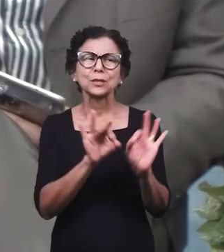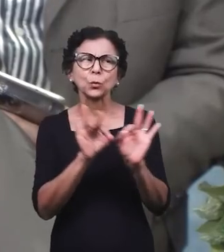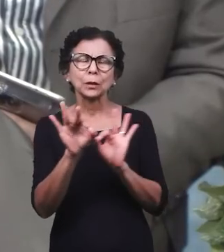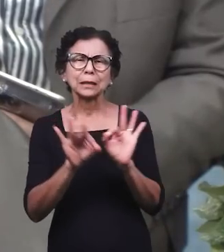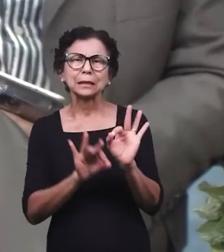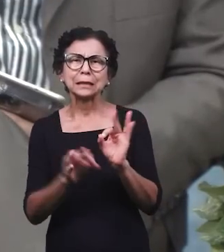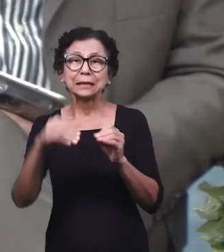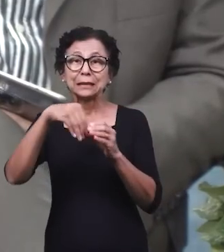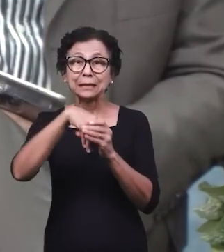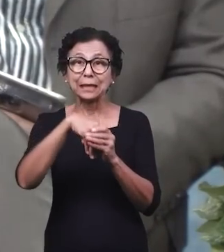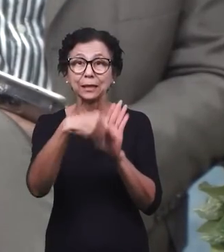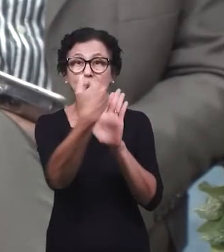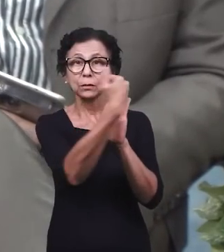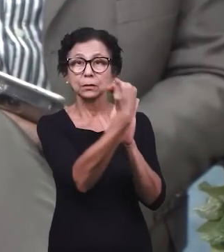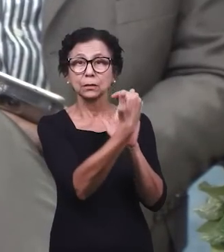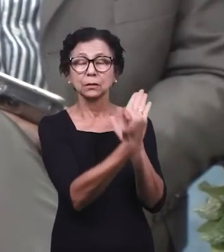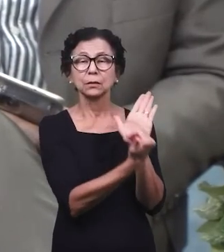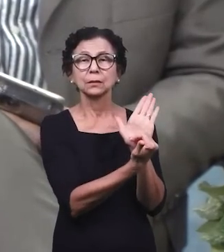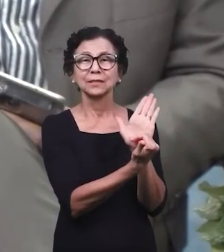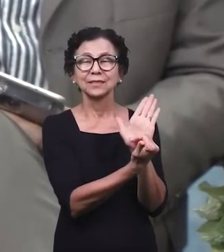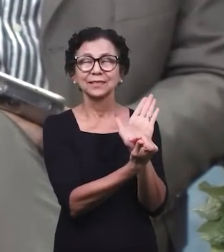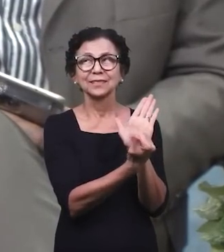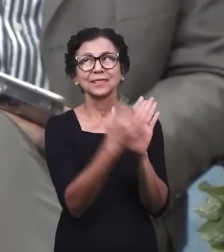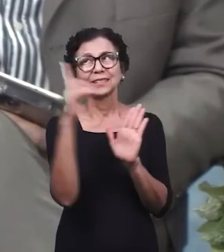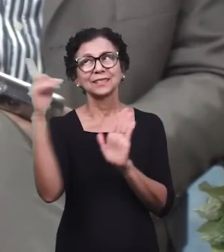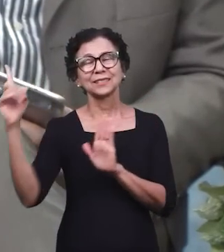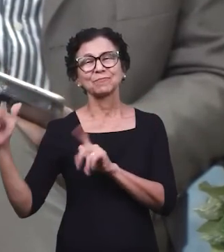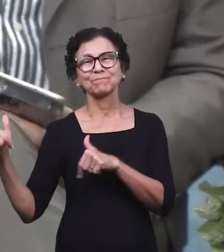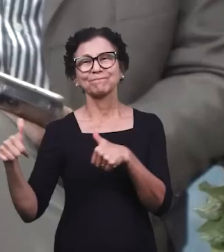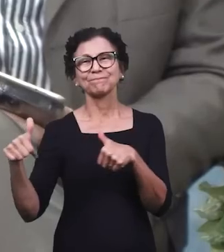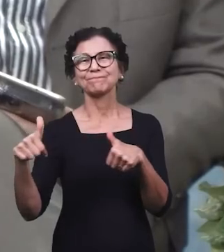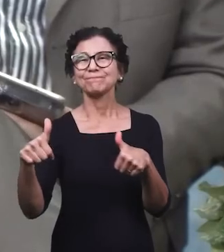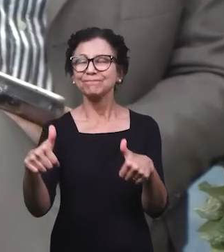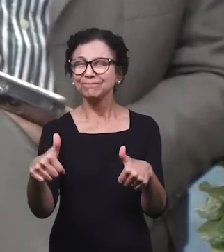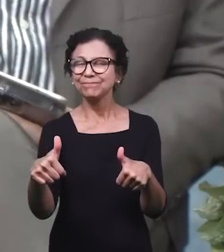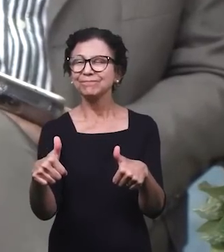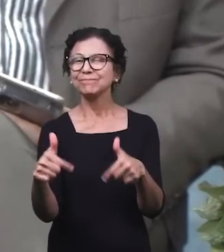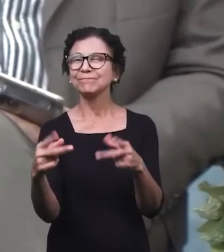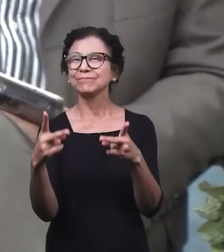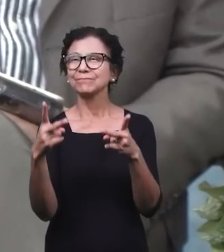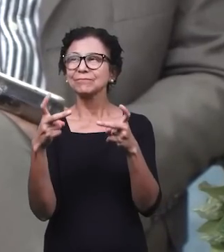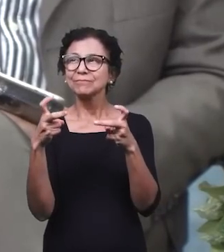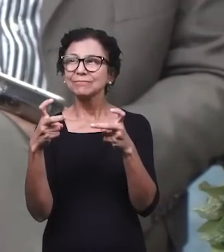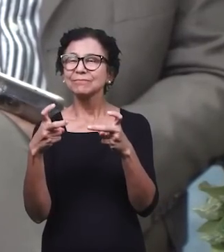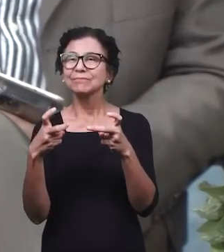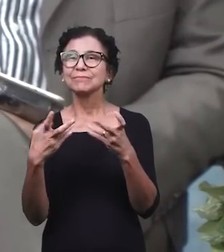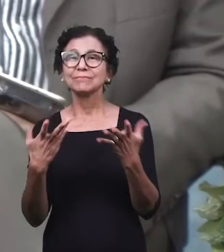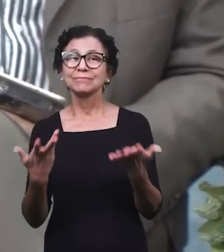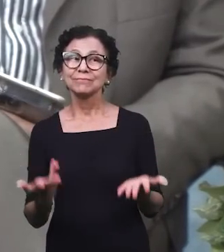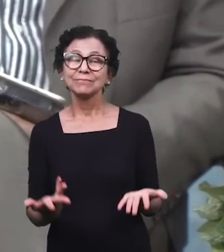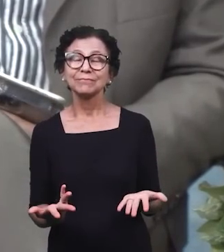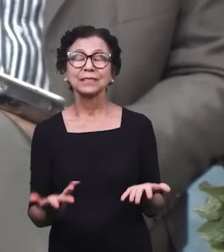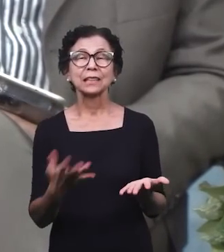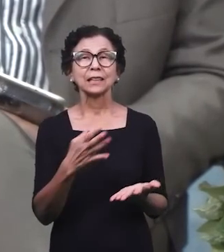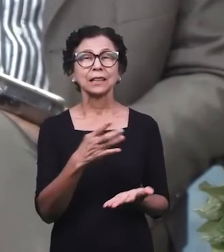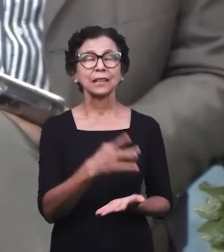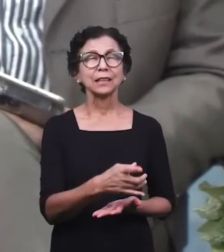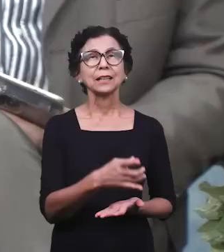desse planejamento e aí você vê a mão do Senhor operando, né? Você falou sobre isso, sobre